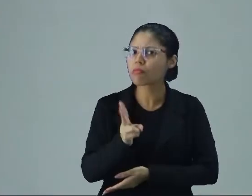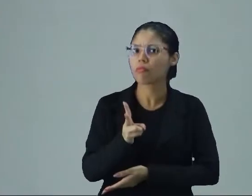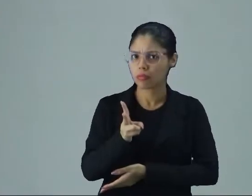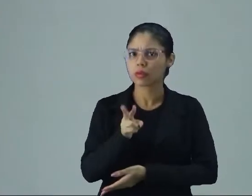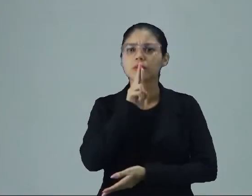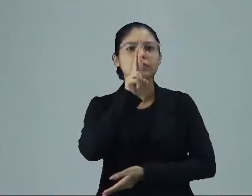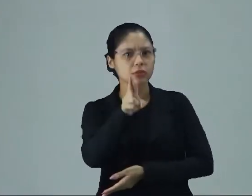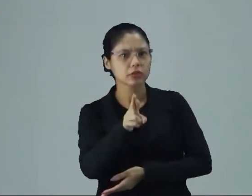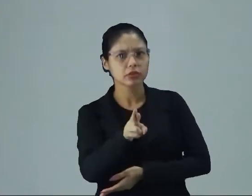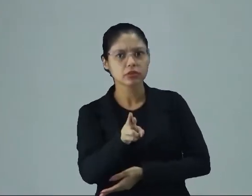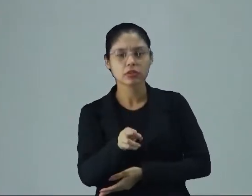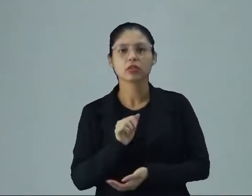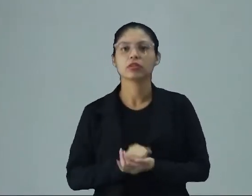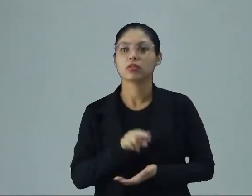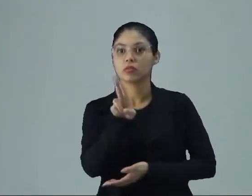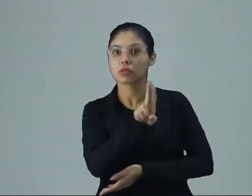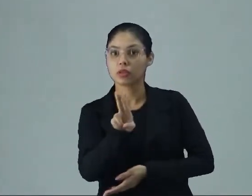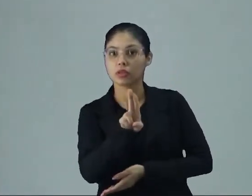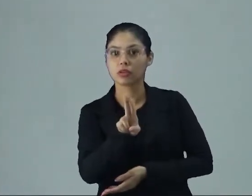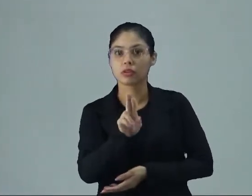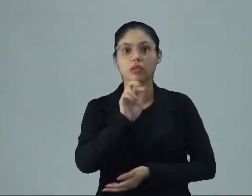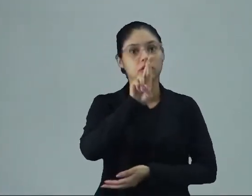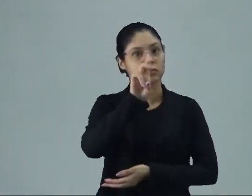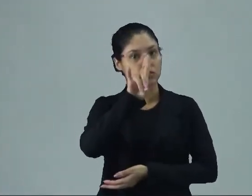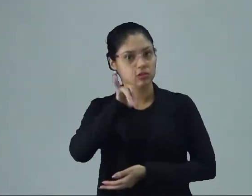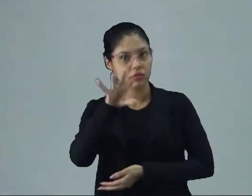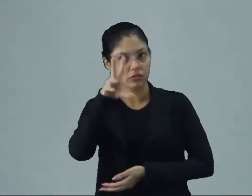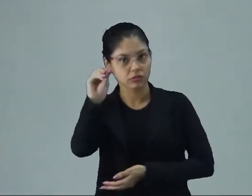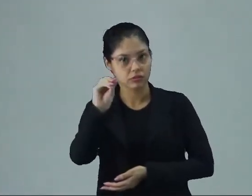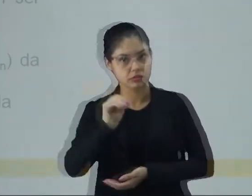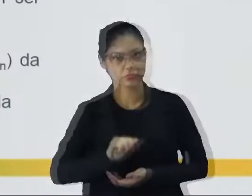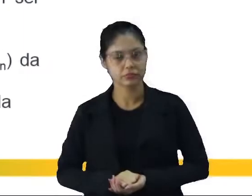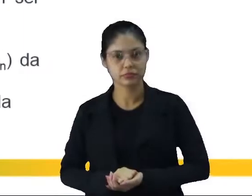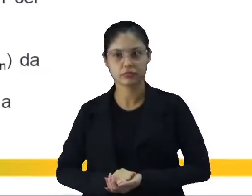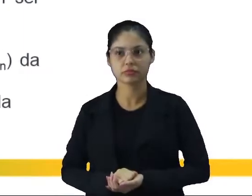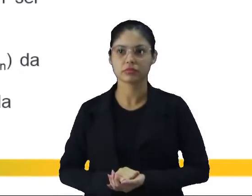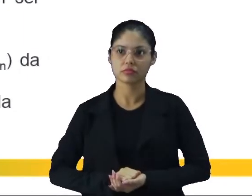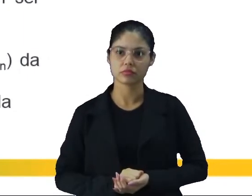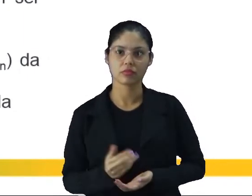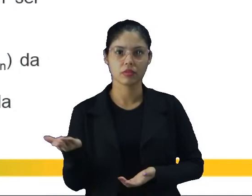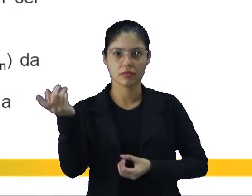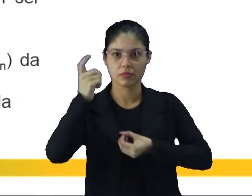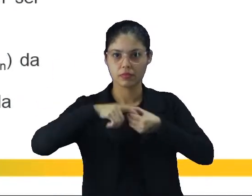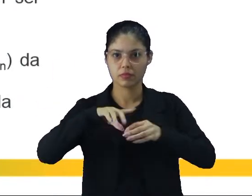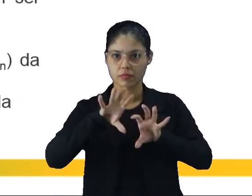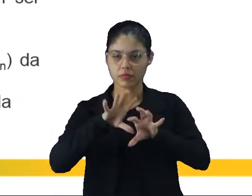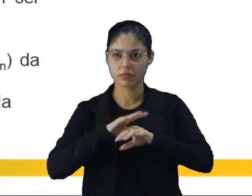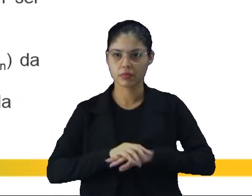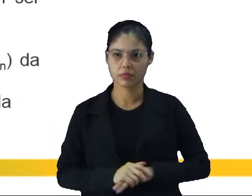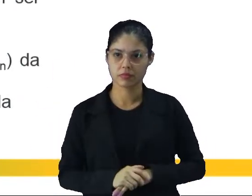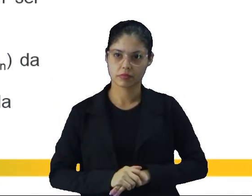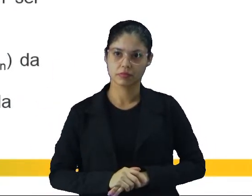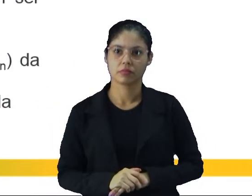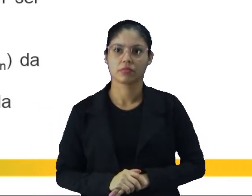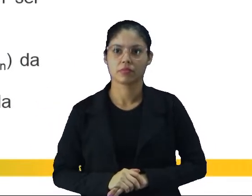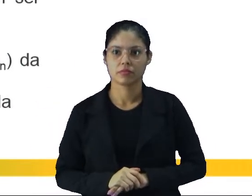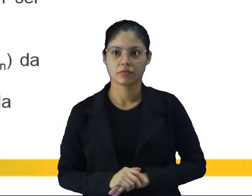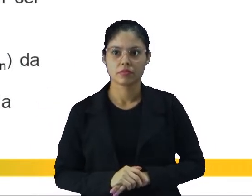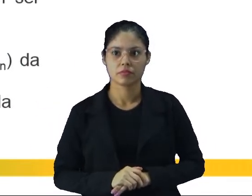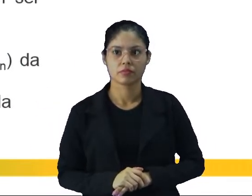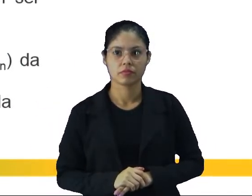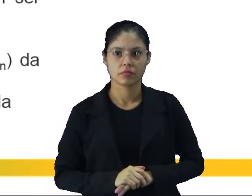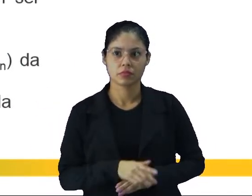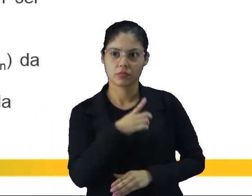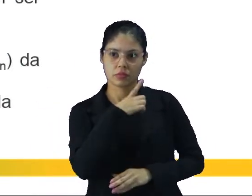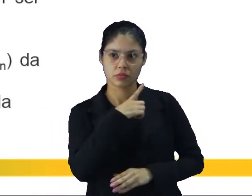mesmo. E esse resultado é chamado de razão. Ok? Então, vamos voltar aqui. Então,